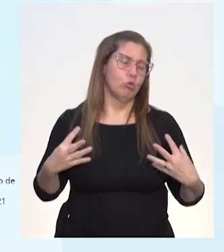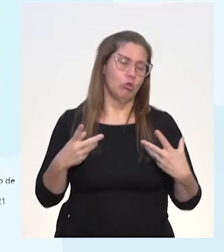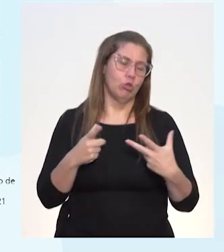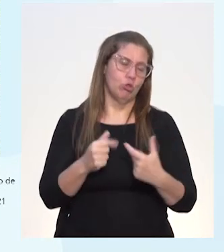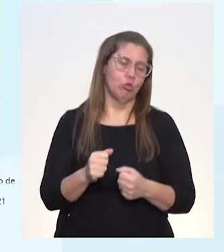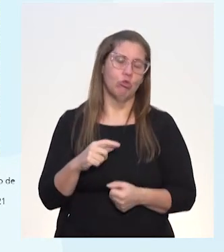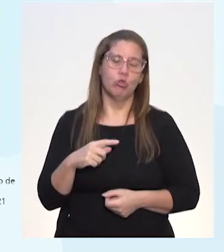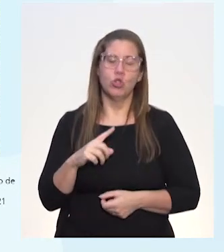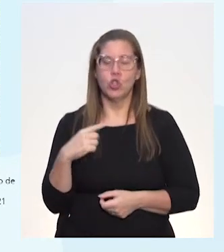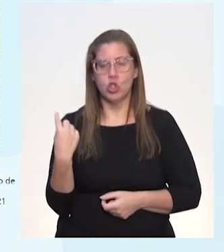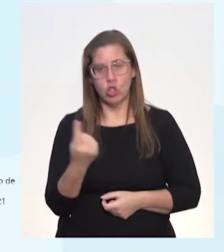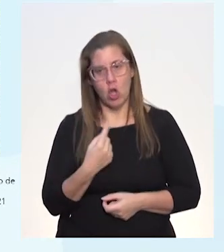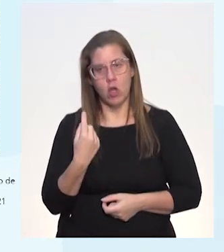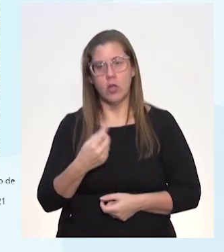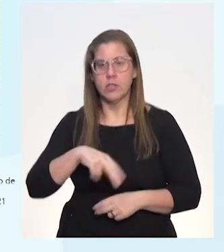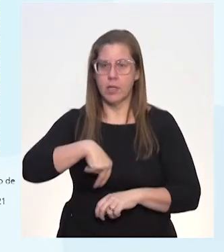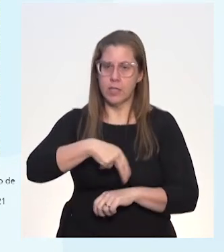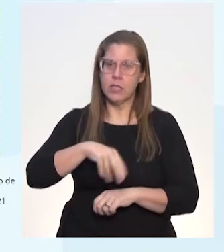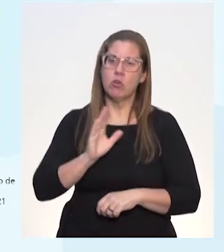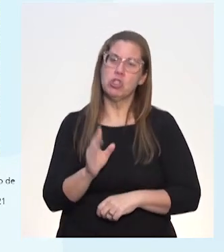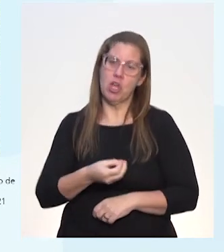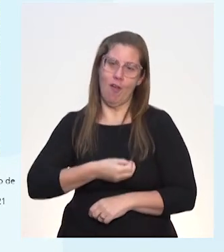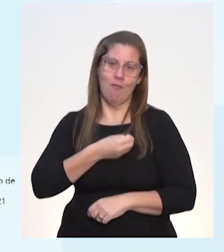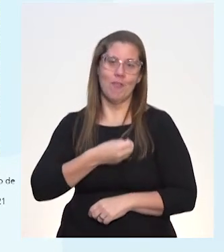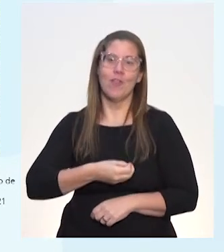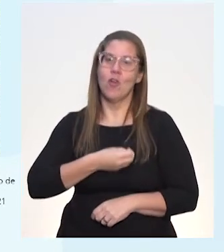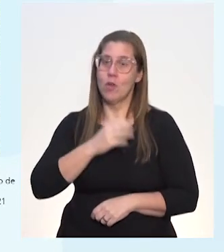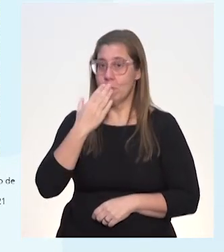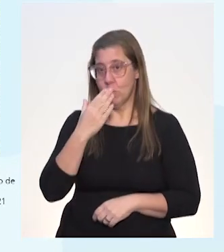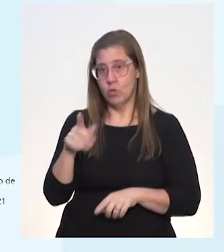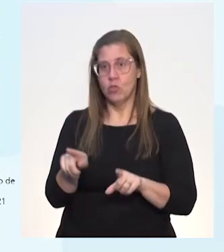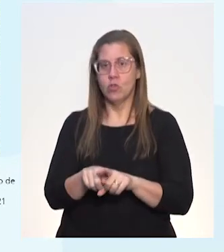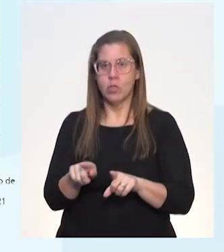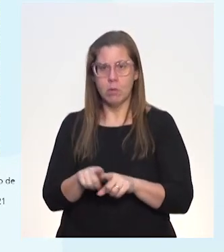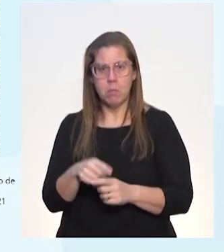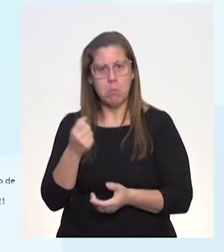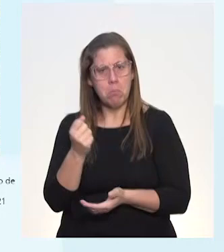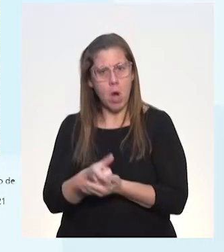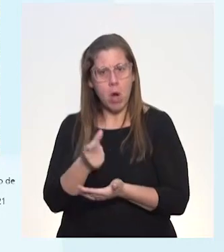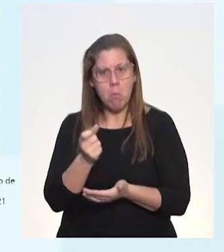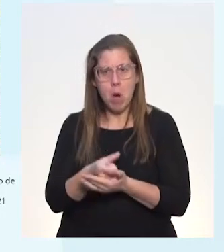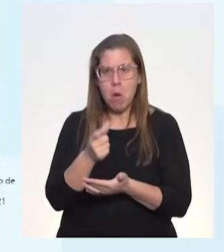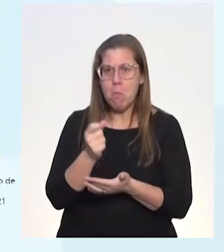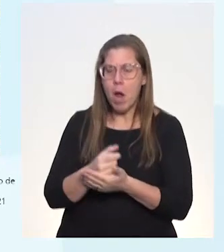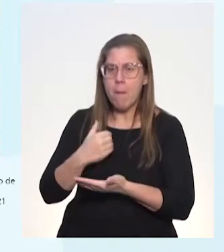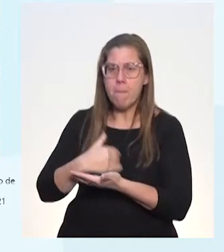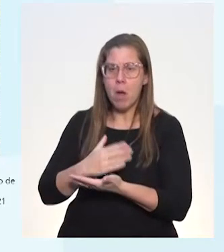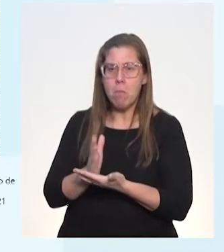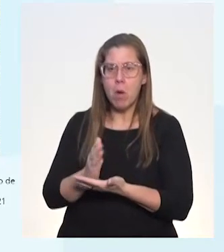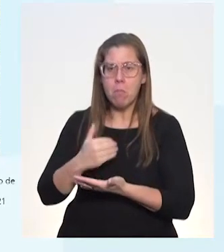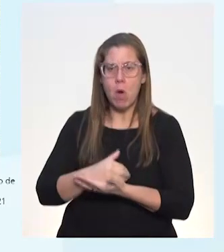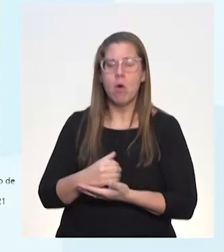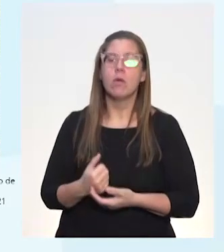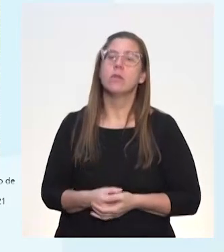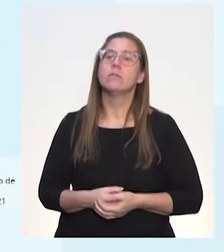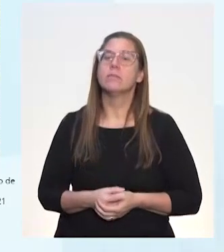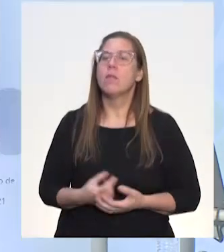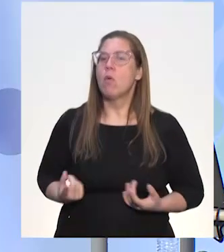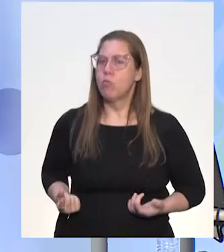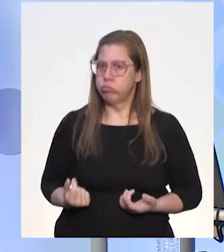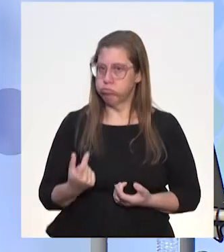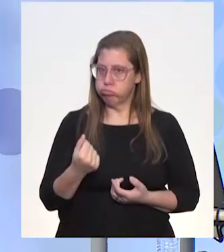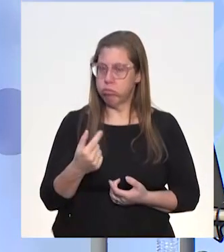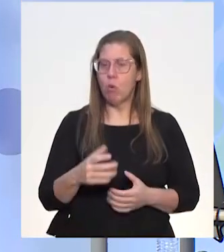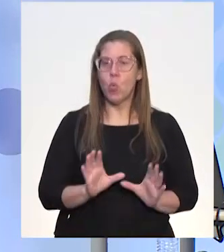nossa nação e pedindo para que se compre, então, bônus que vai financiar o exército norte-americano na